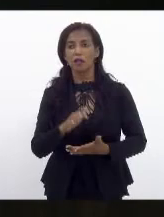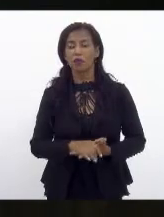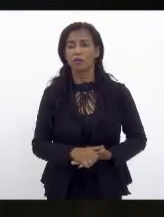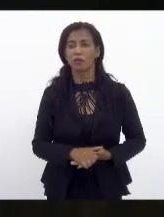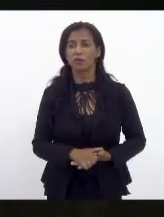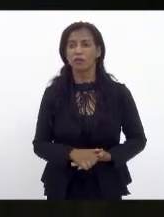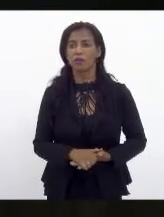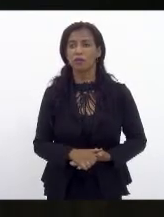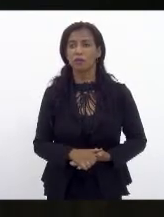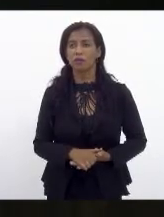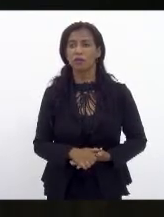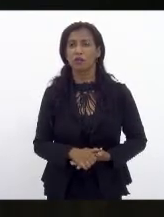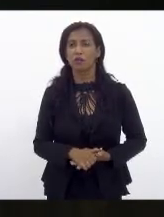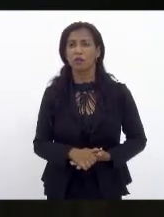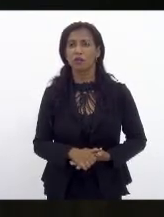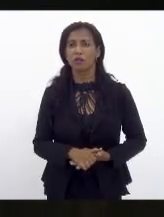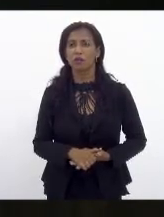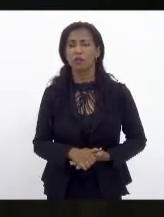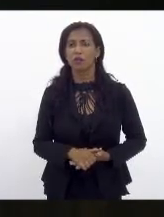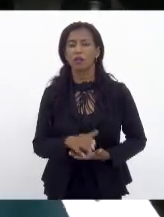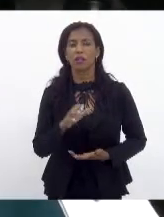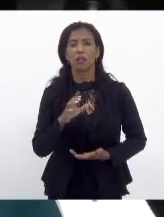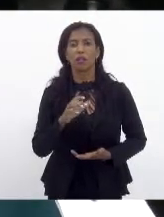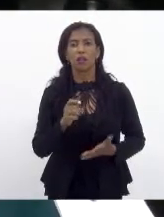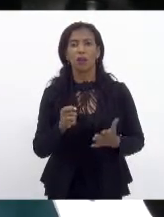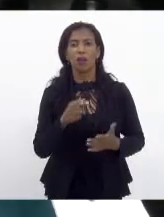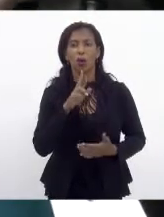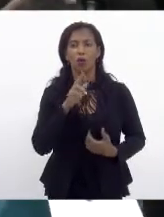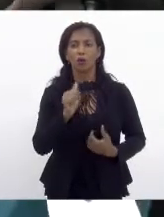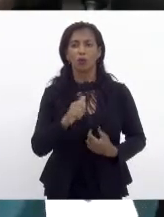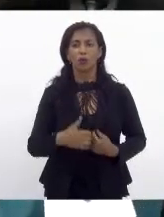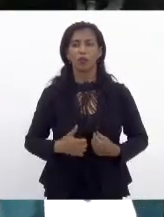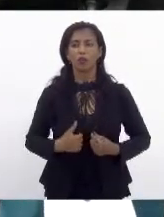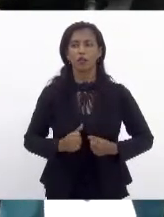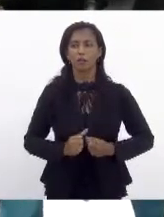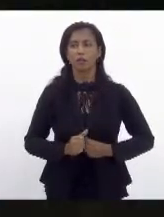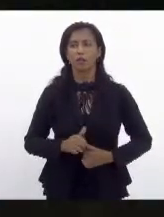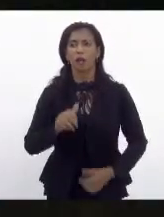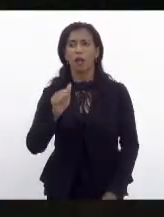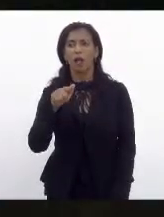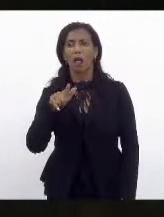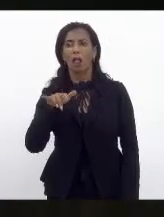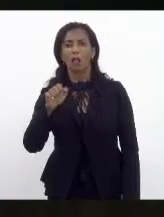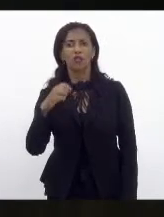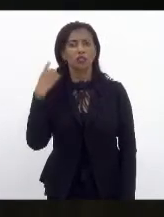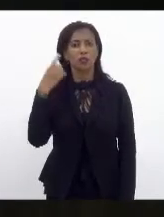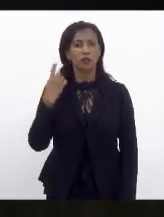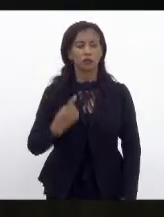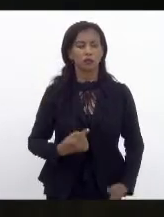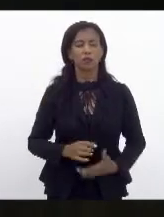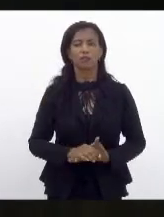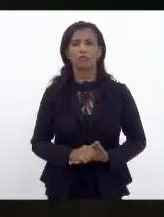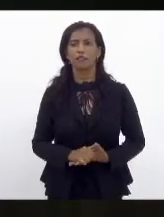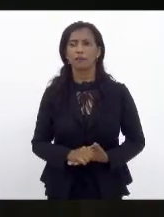Quem mais que levantou a mão? Com autoria, deputado Rodrigo Amorim. Alexandre Knoploc, Dani